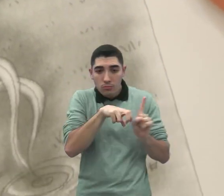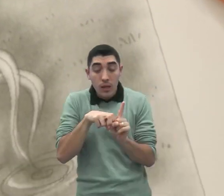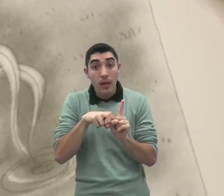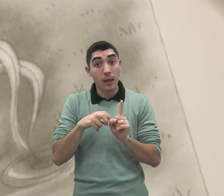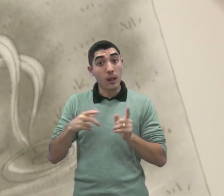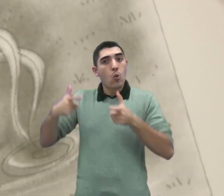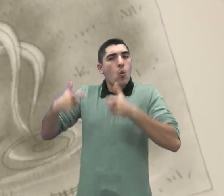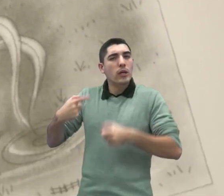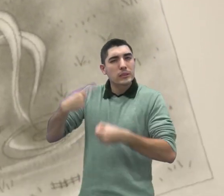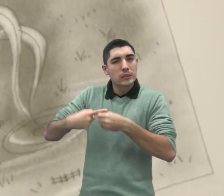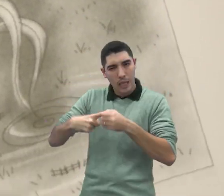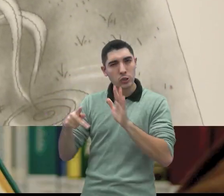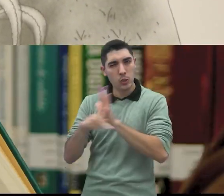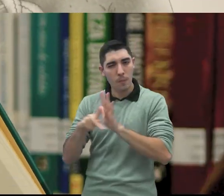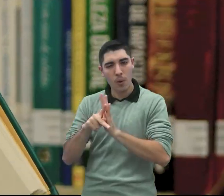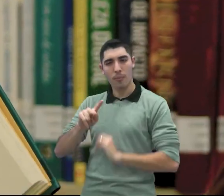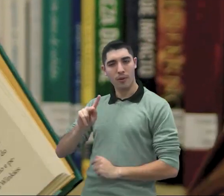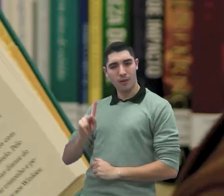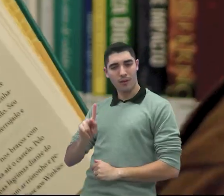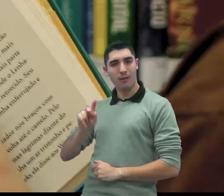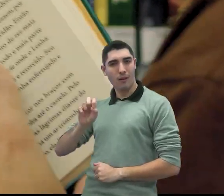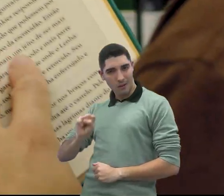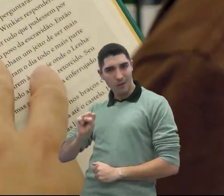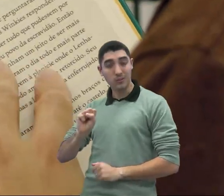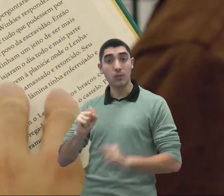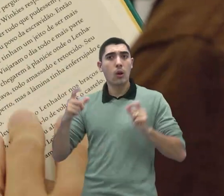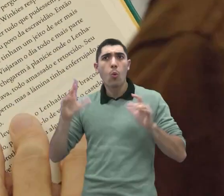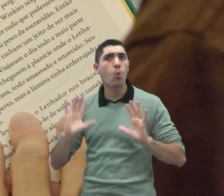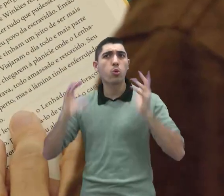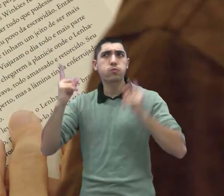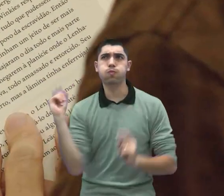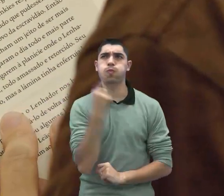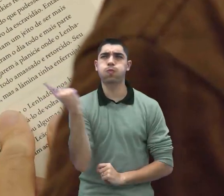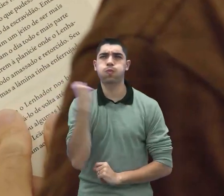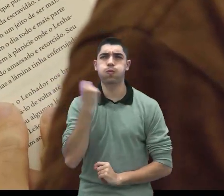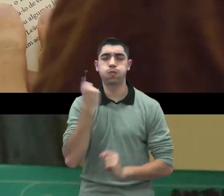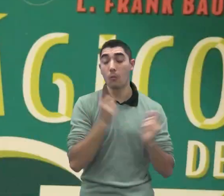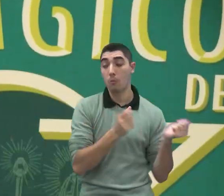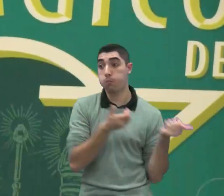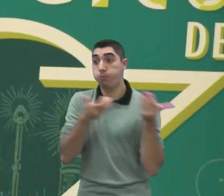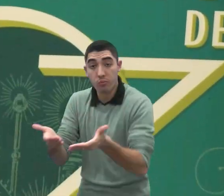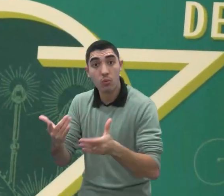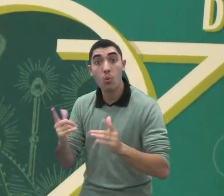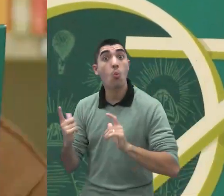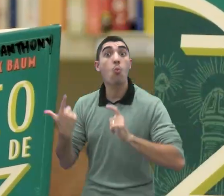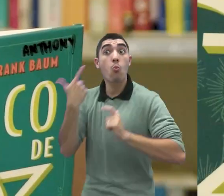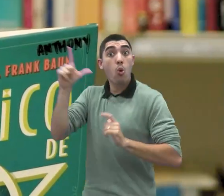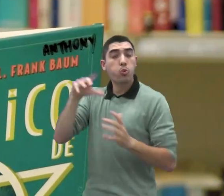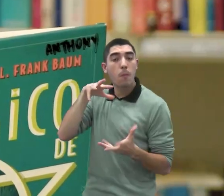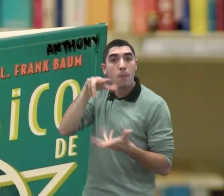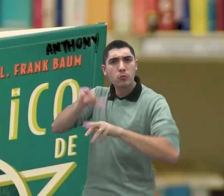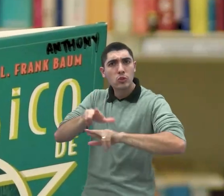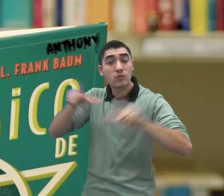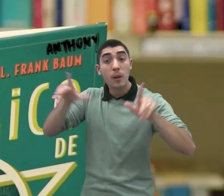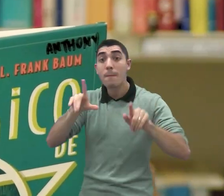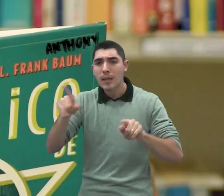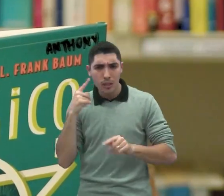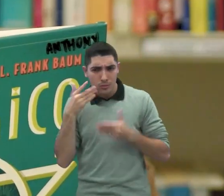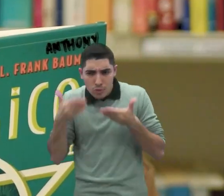terra mágica. Lá ela embarca numa jornada para encontrar o grande mágico, acompanhada de 3